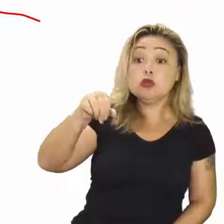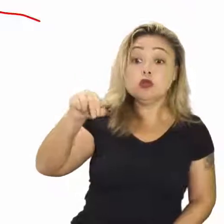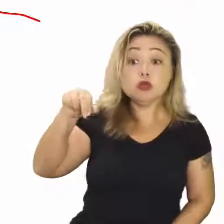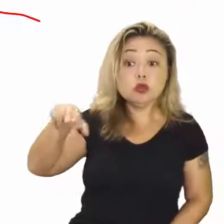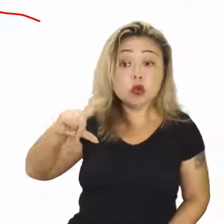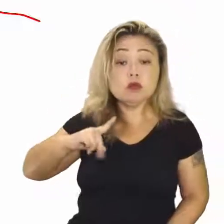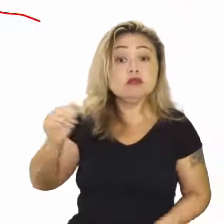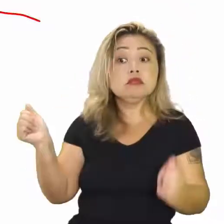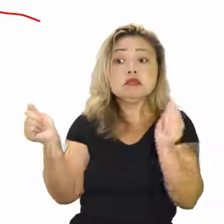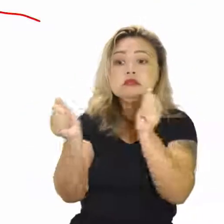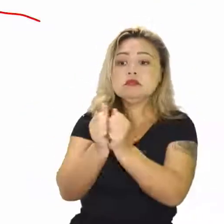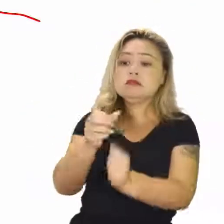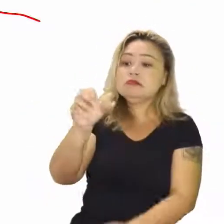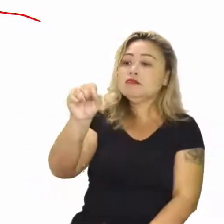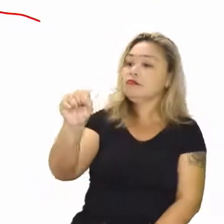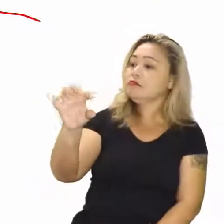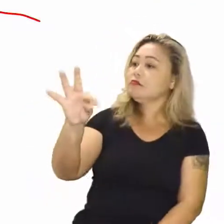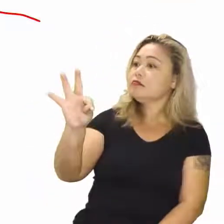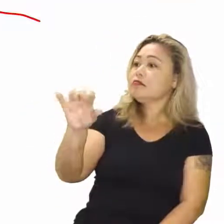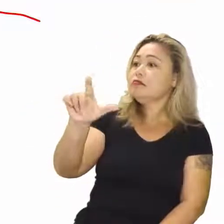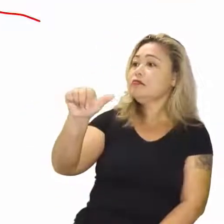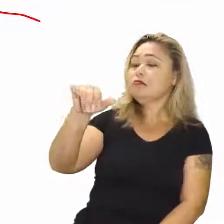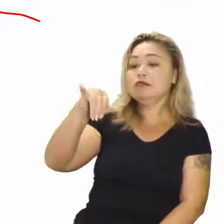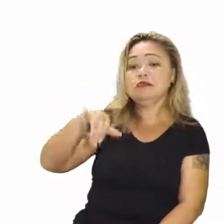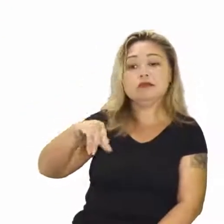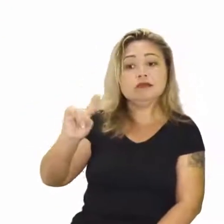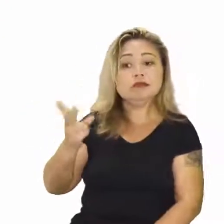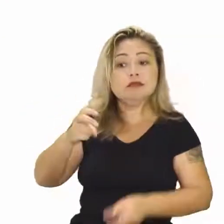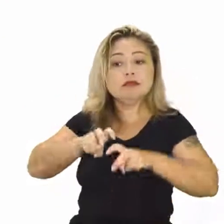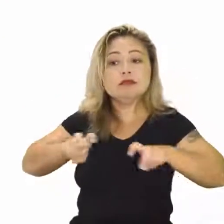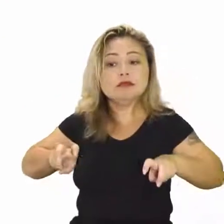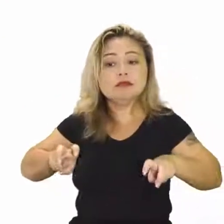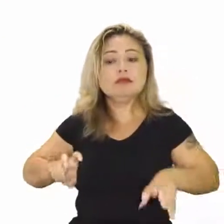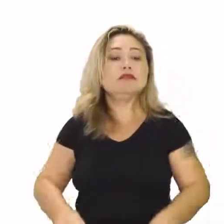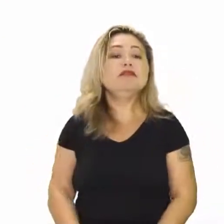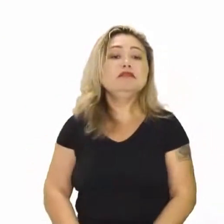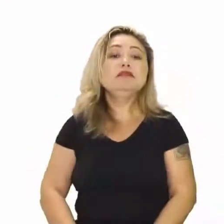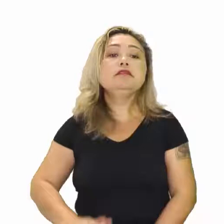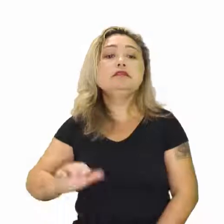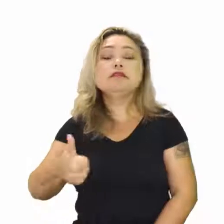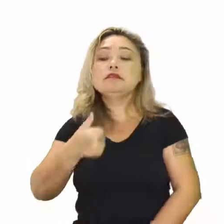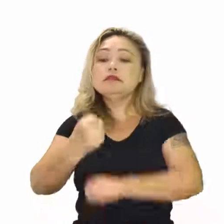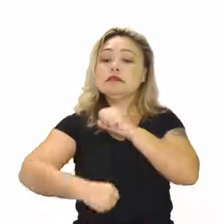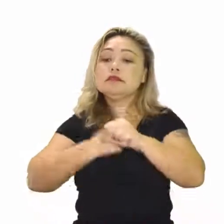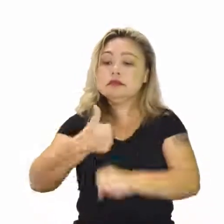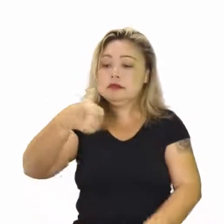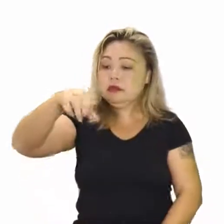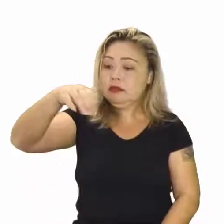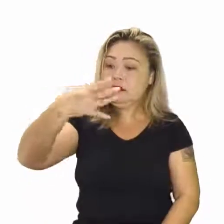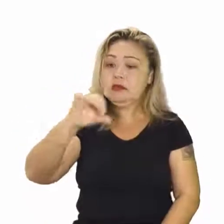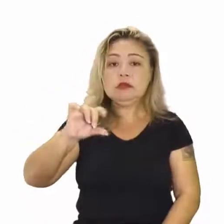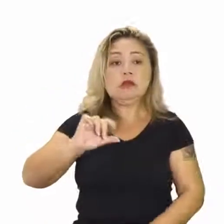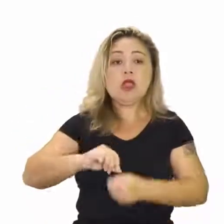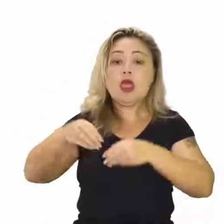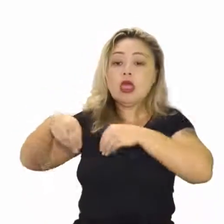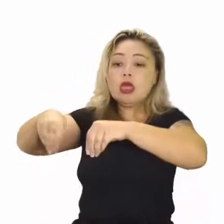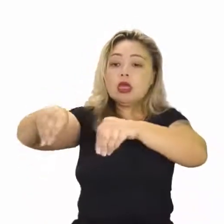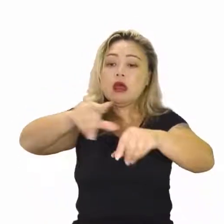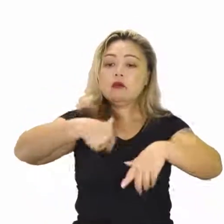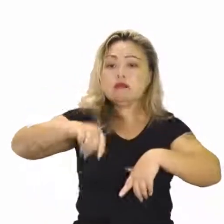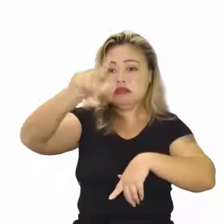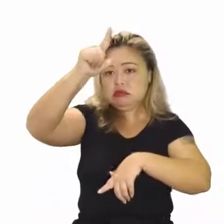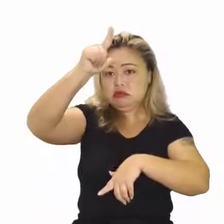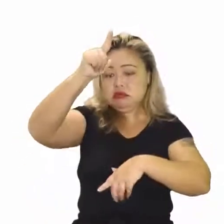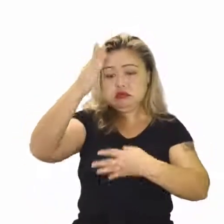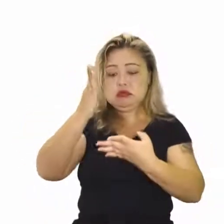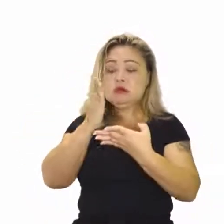com Stalin aqui na conferência. Em 1949, o território alemão foi